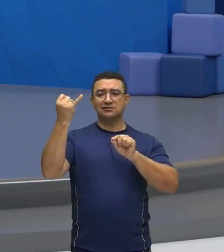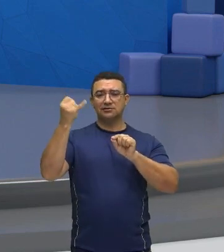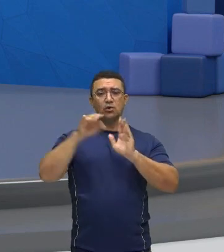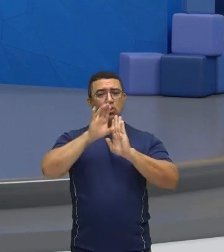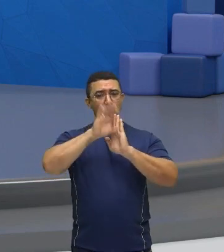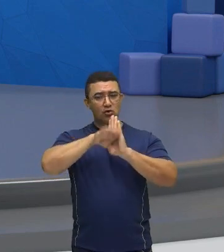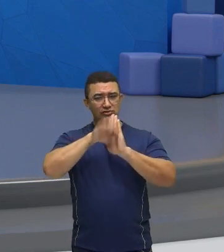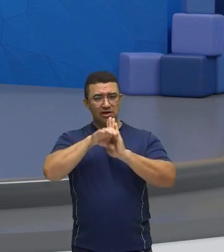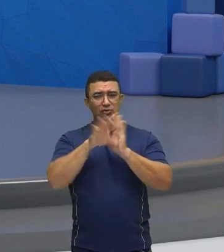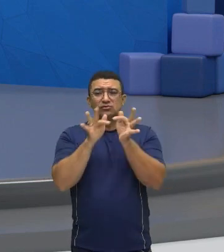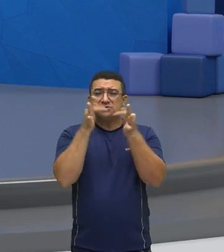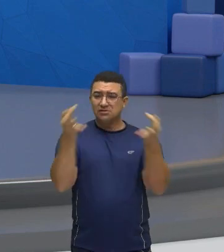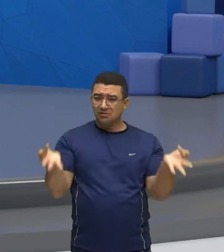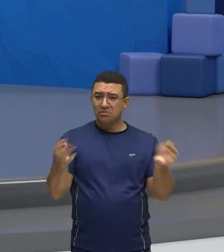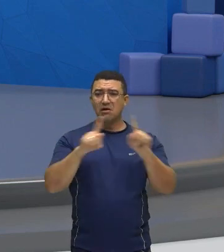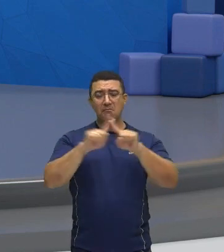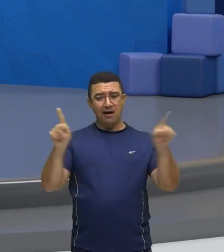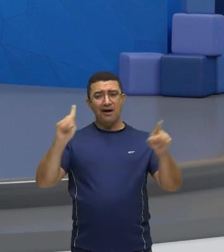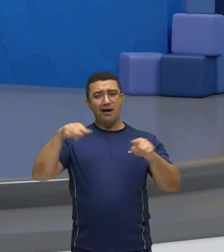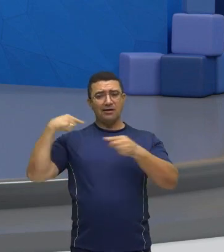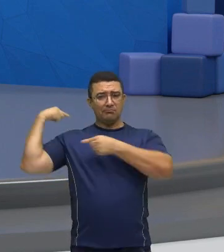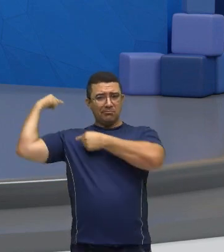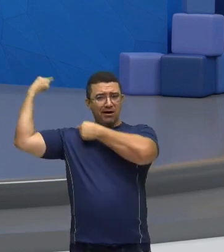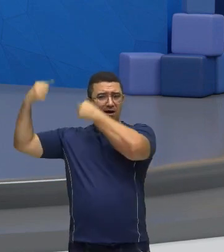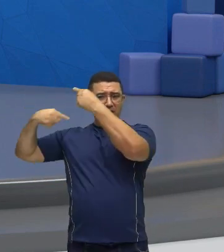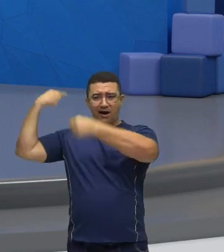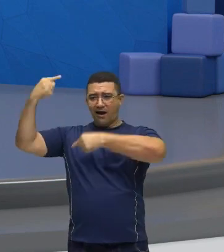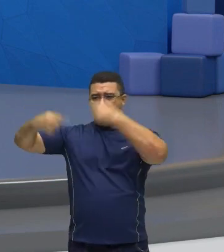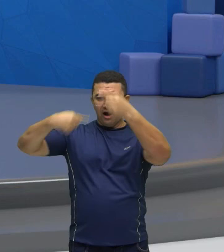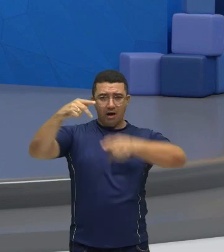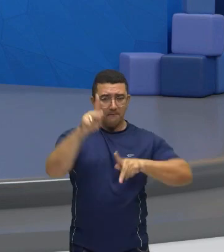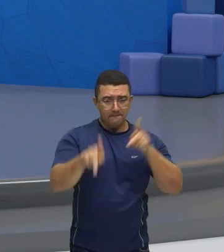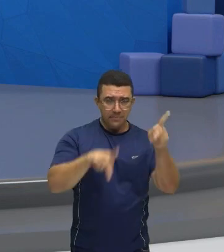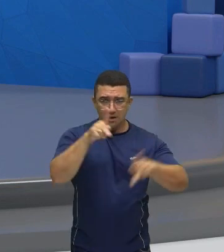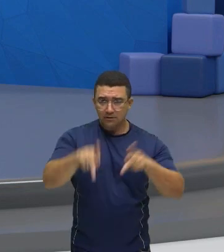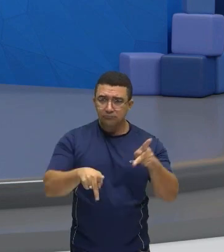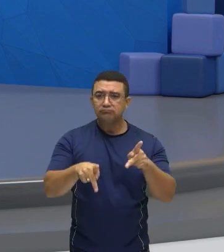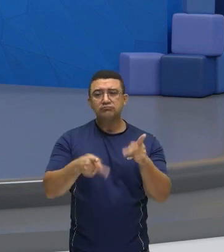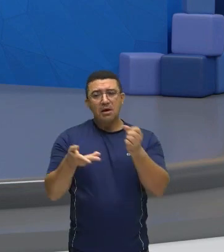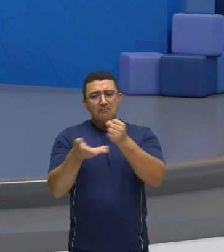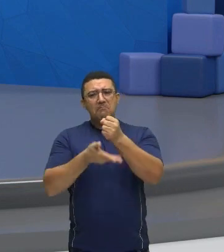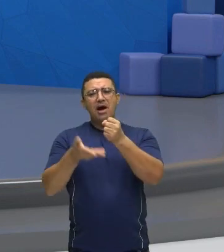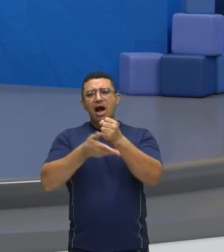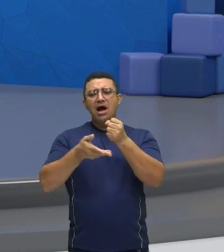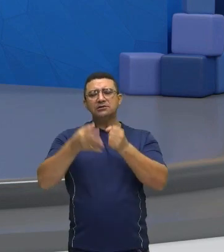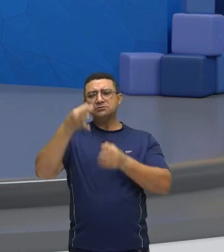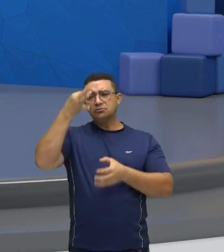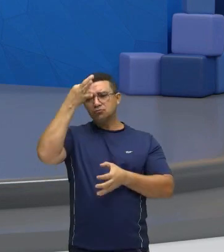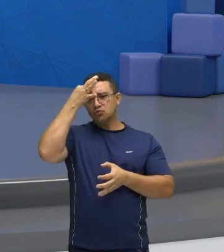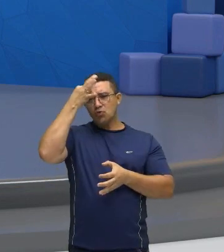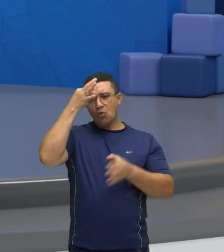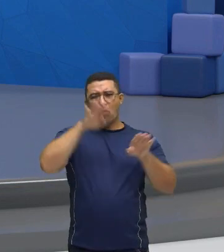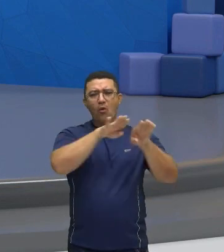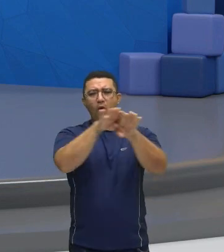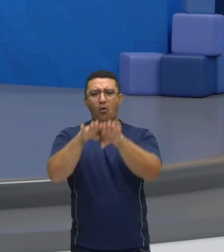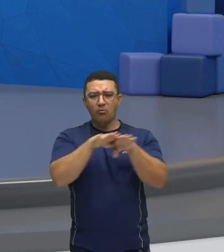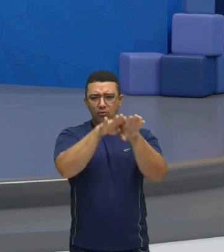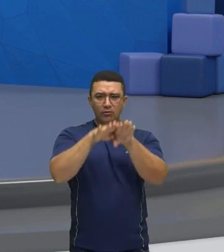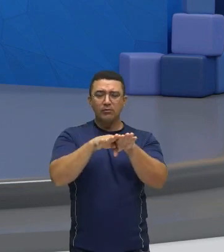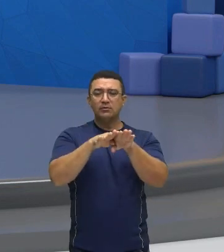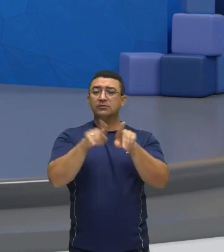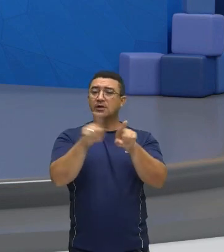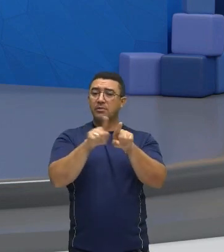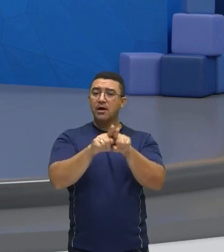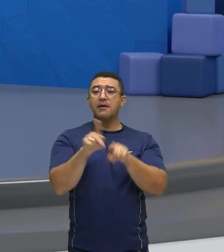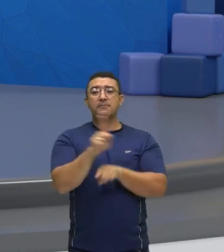muito simples, mas que ele passa de geração em geração, é baseado no senso comum e o nosso professor de filosofia acabou nos